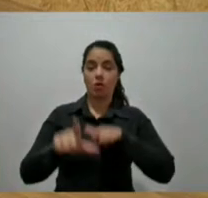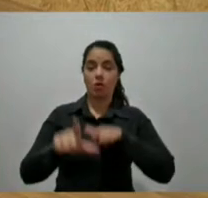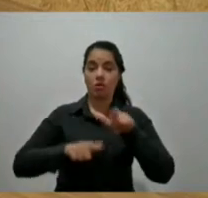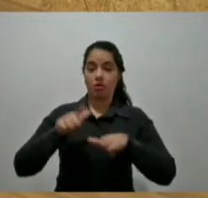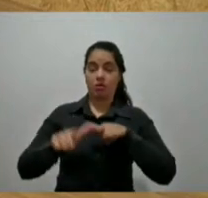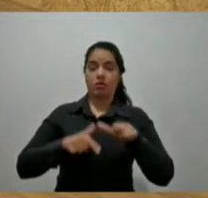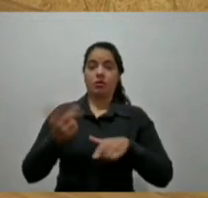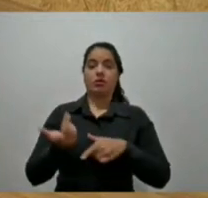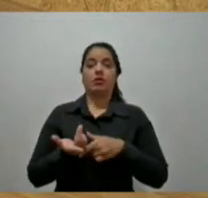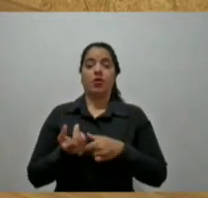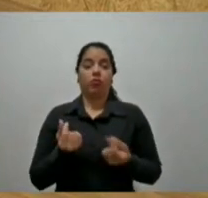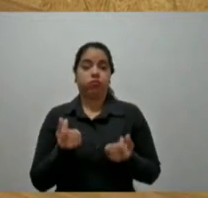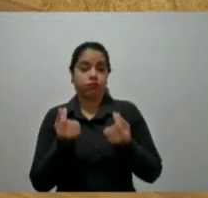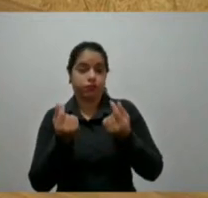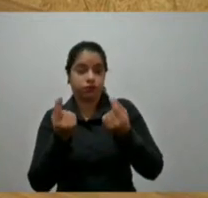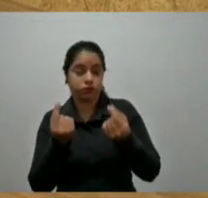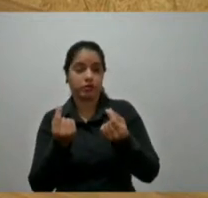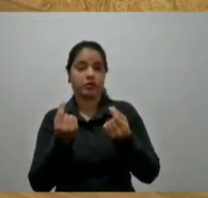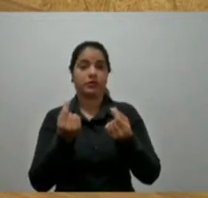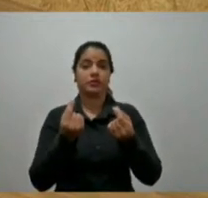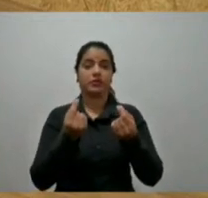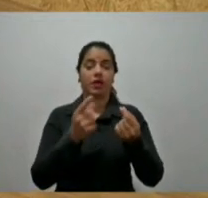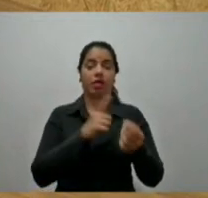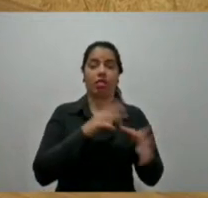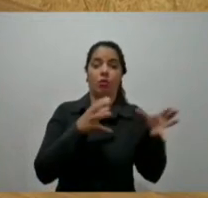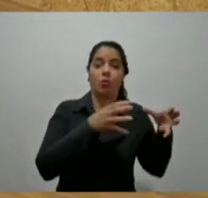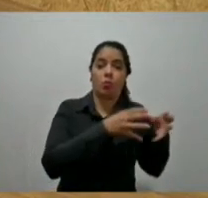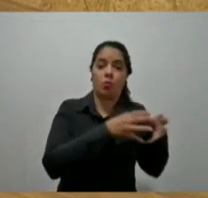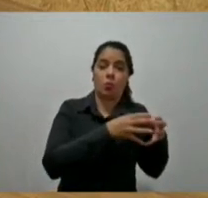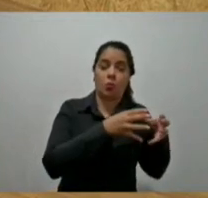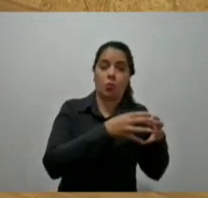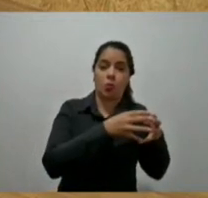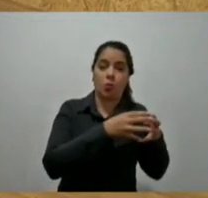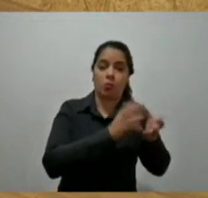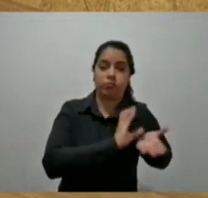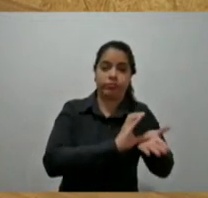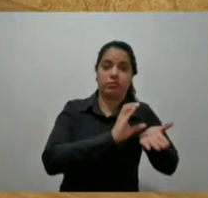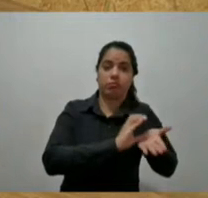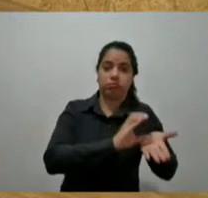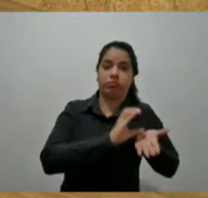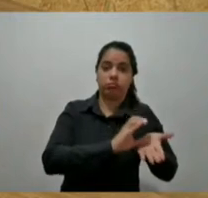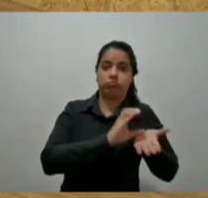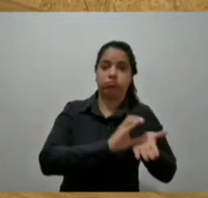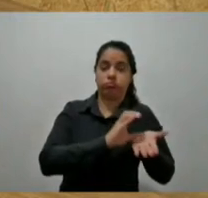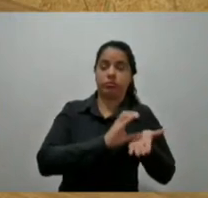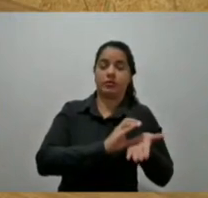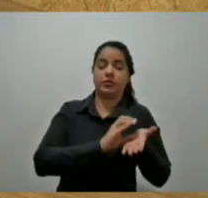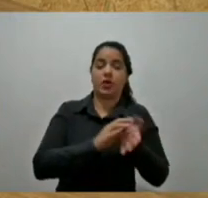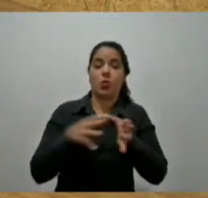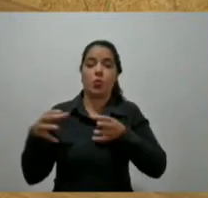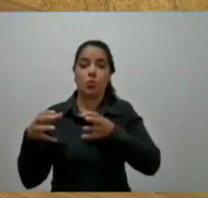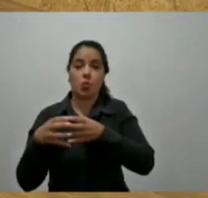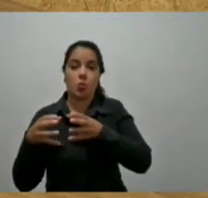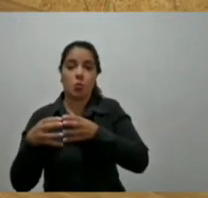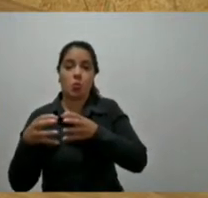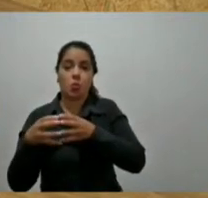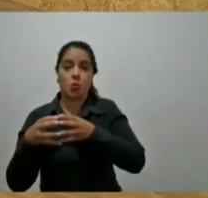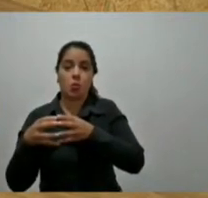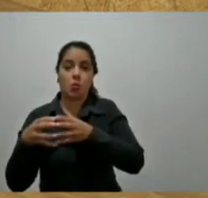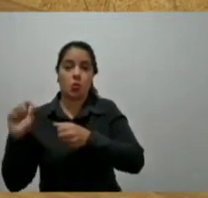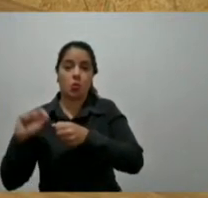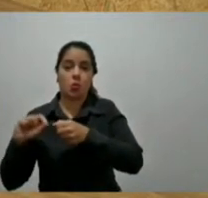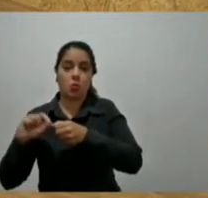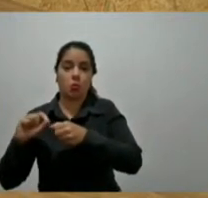de um lado, né, e de outro lado, os empreendedores. E os investidores financiando os empreendedores. Eu queria saber, na sua